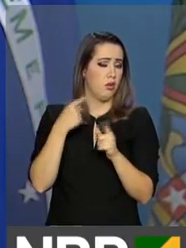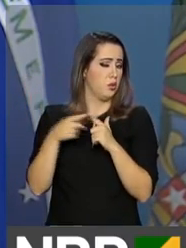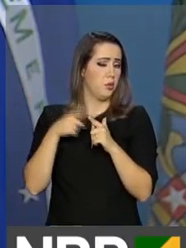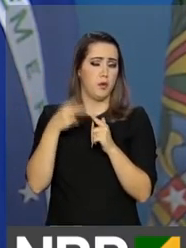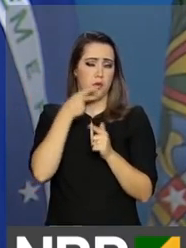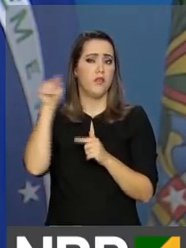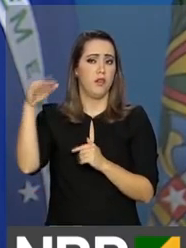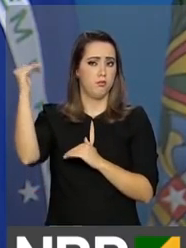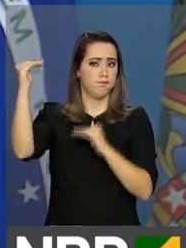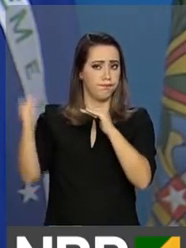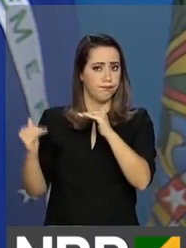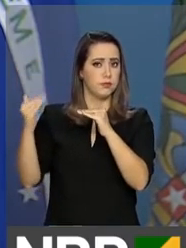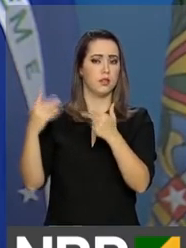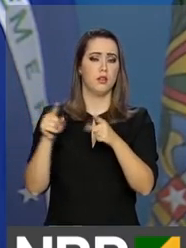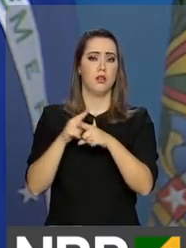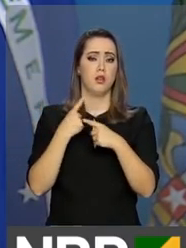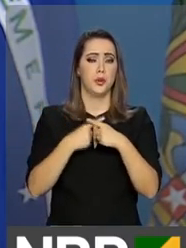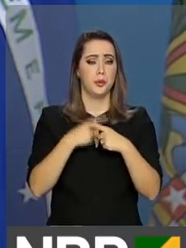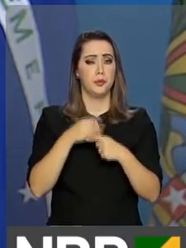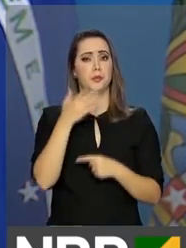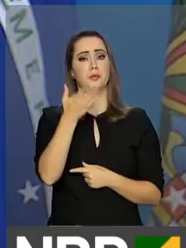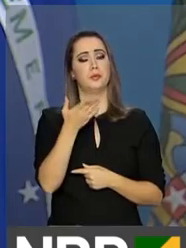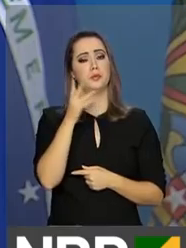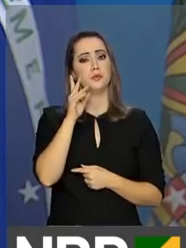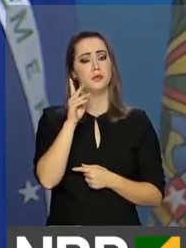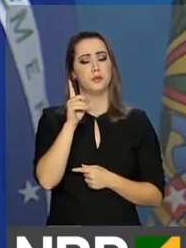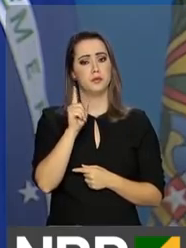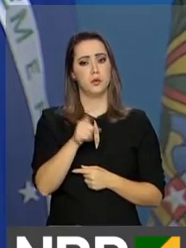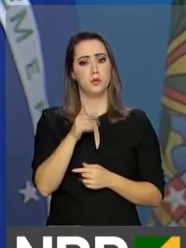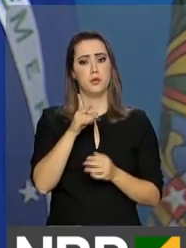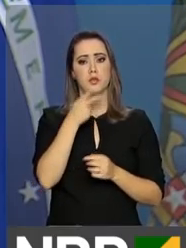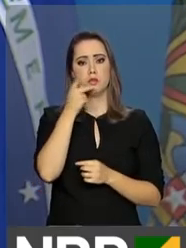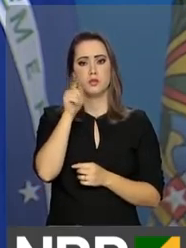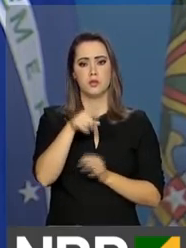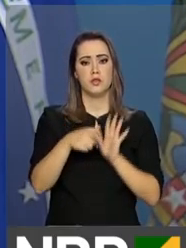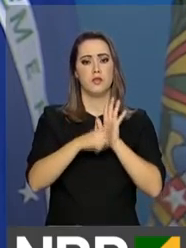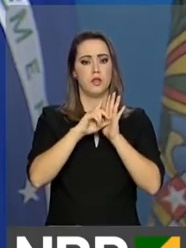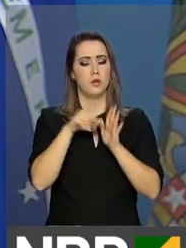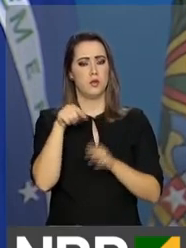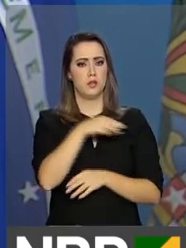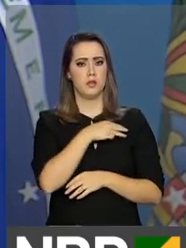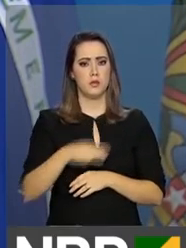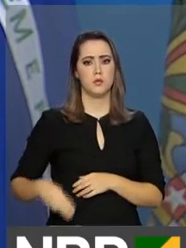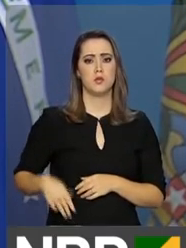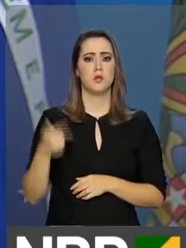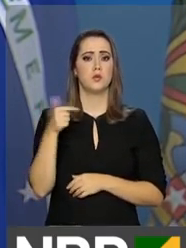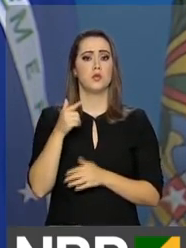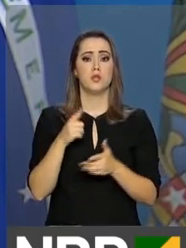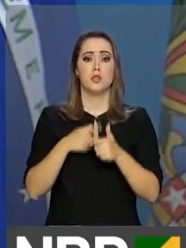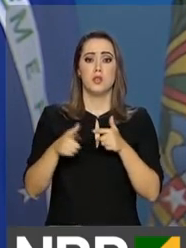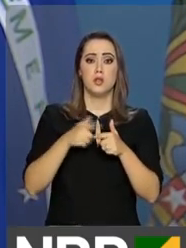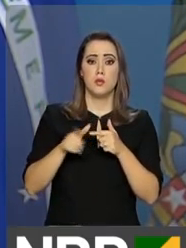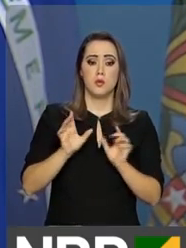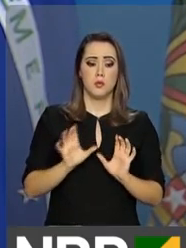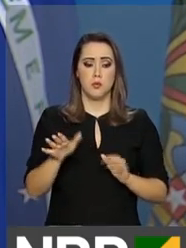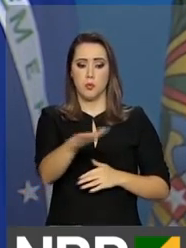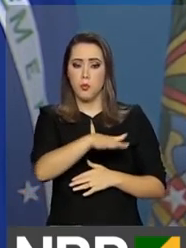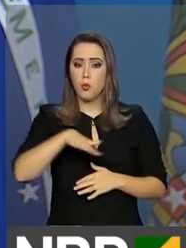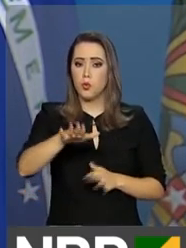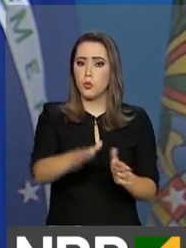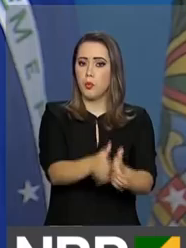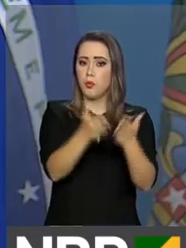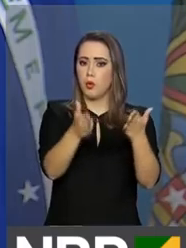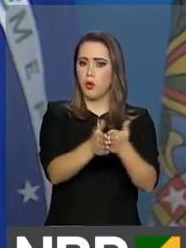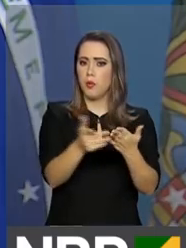mencionaram o Embaçaí e o Marum, não haverá prejuízo para os mais pobres, ao